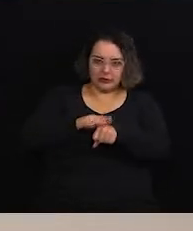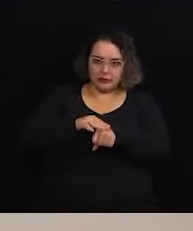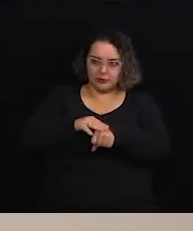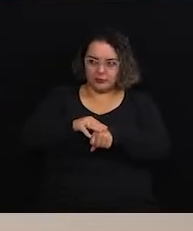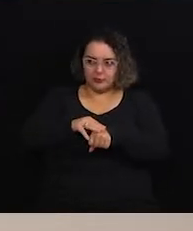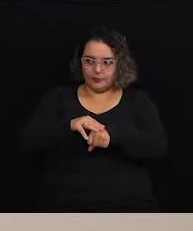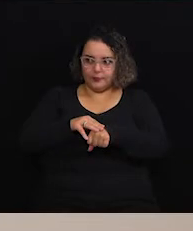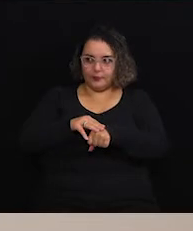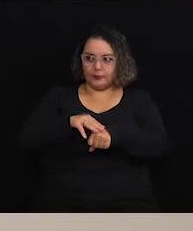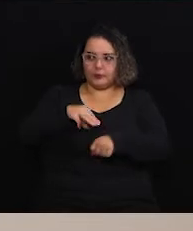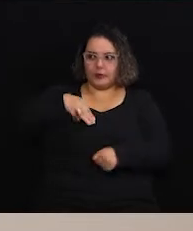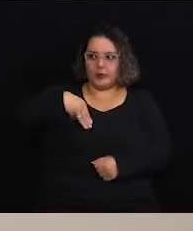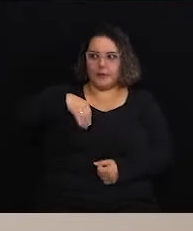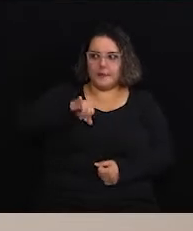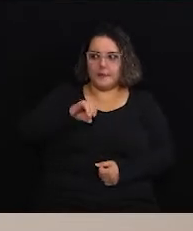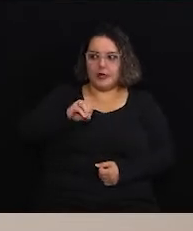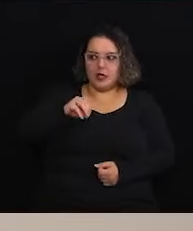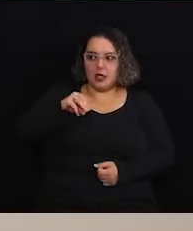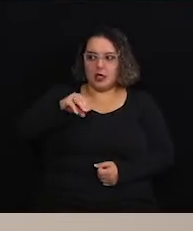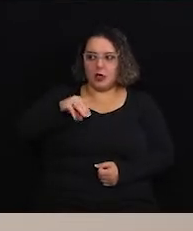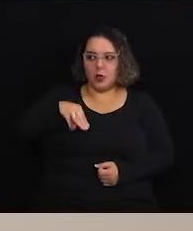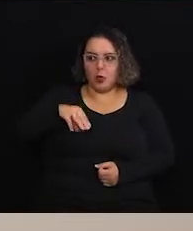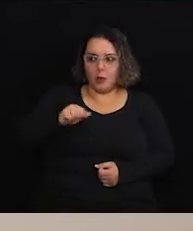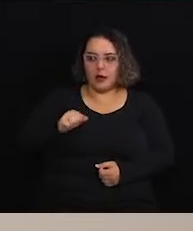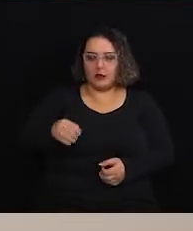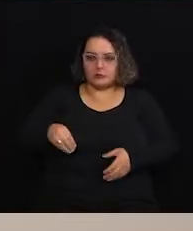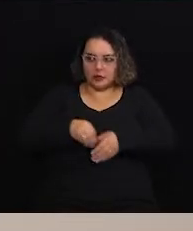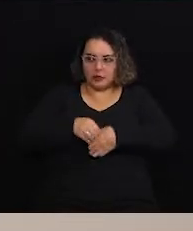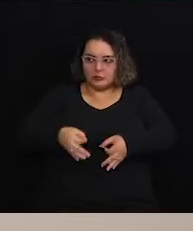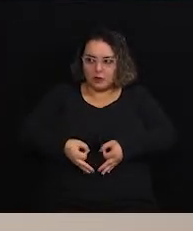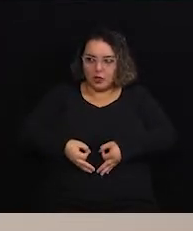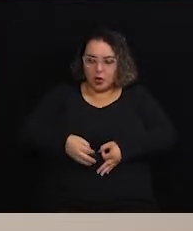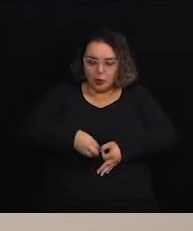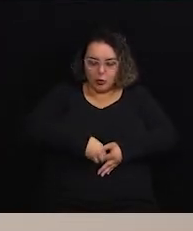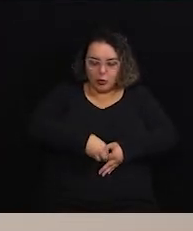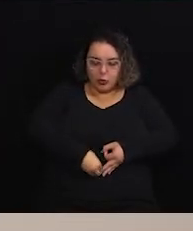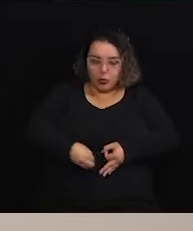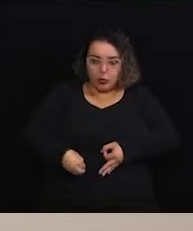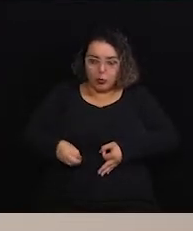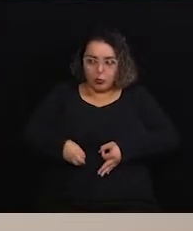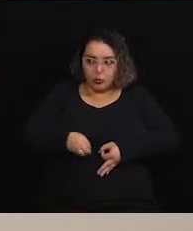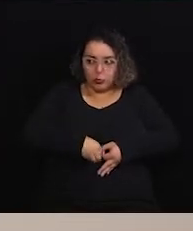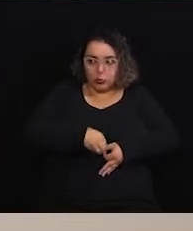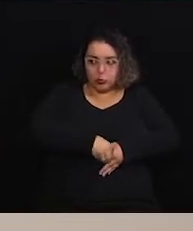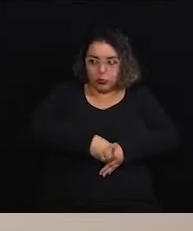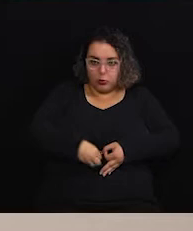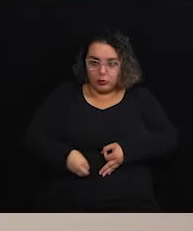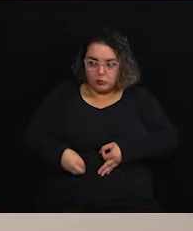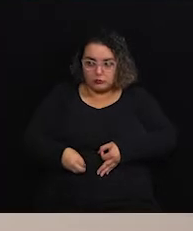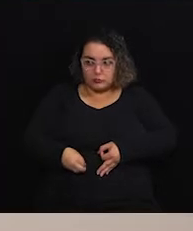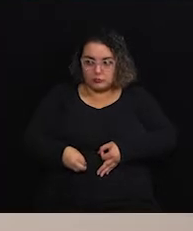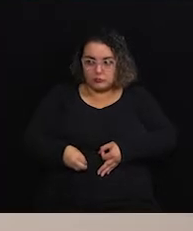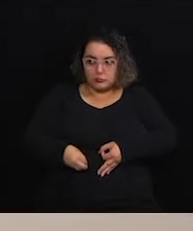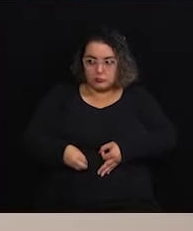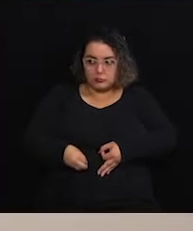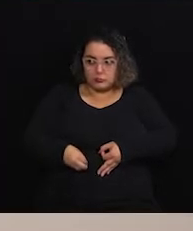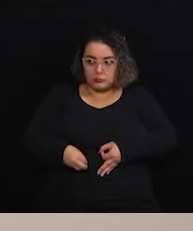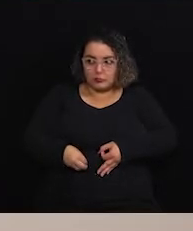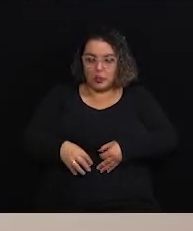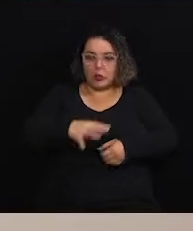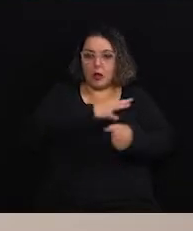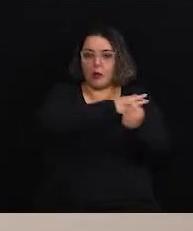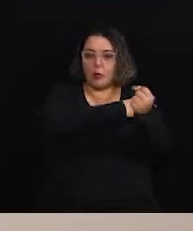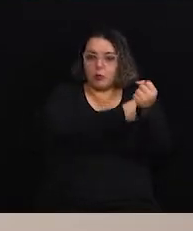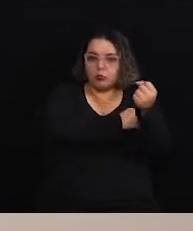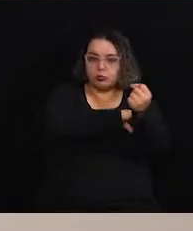são nódulos no útero, são nódulos que são formados dentro do útero por conta da musculatura do útero,